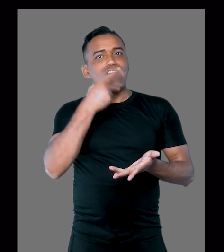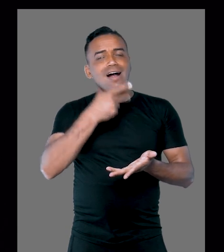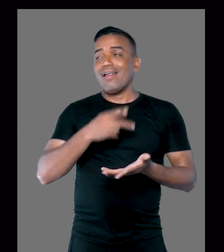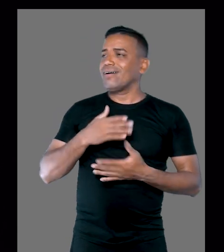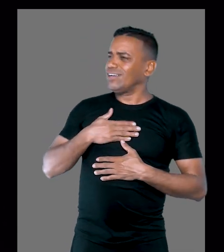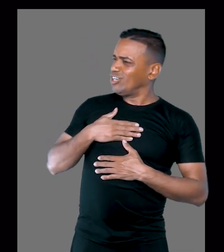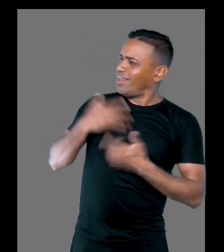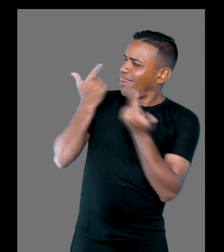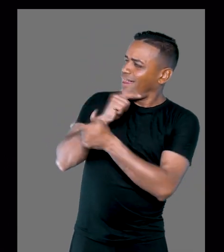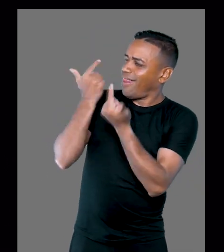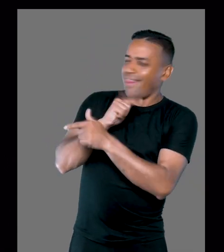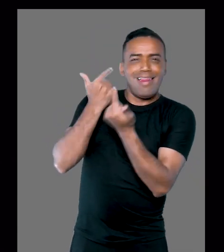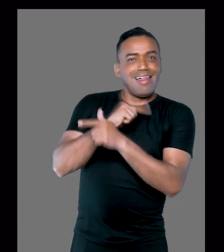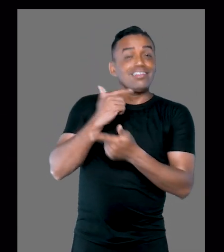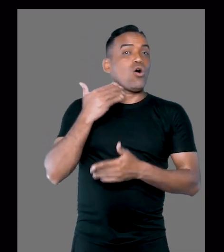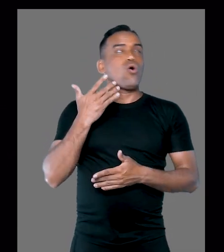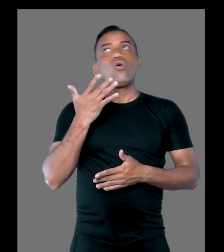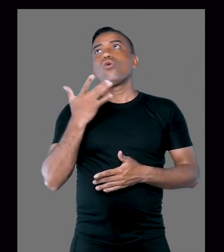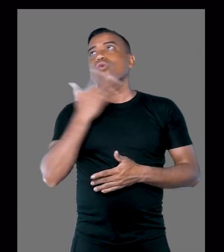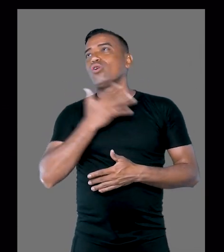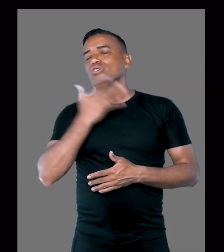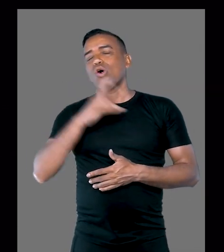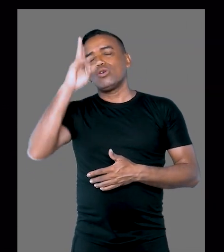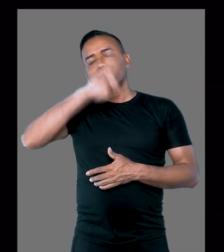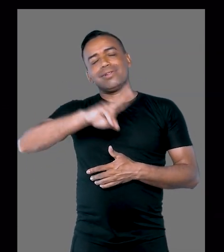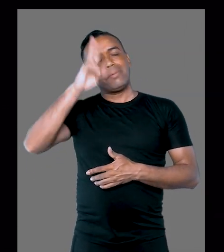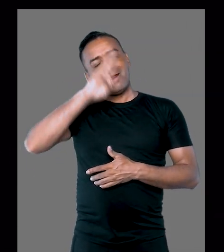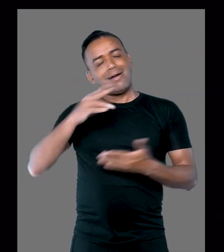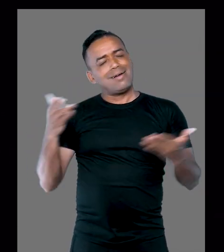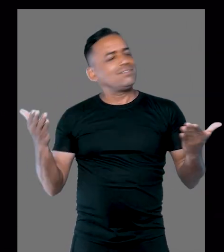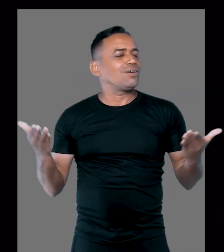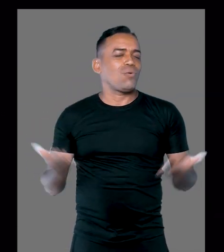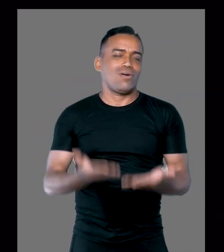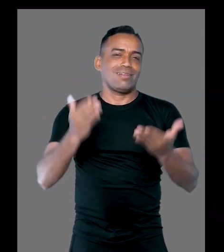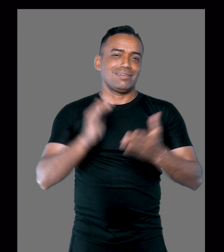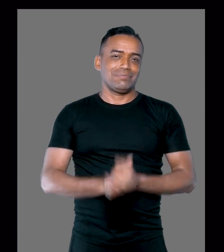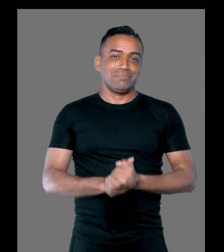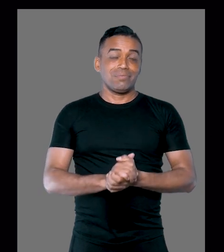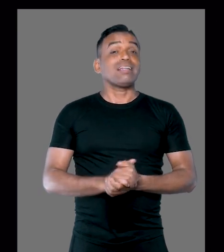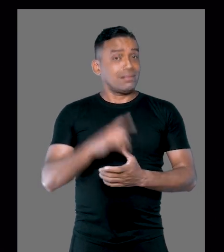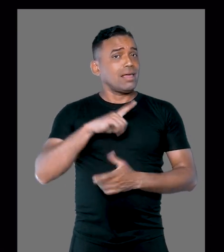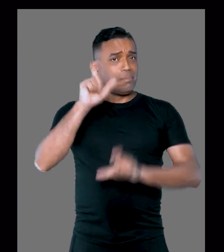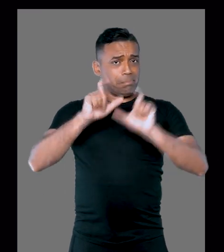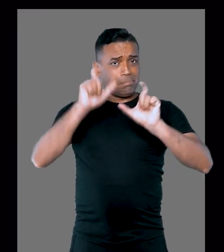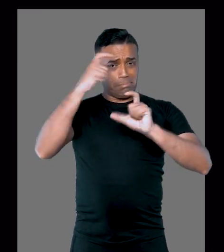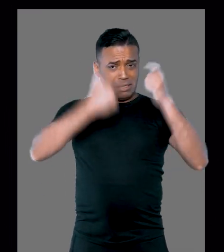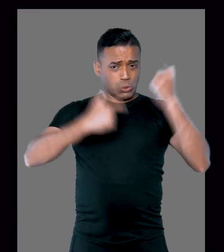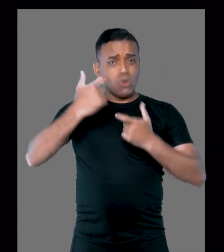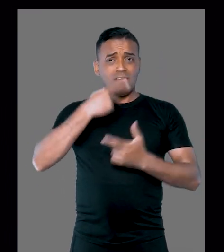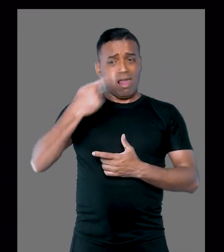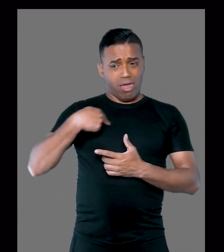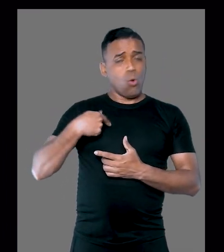rir. Então, foi gostoso ter essa memória agora, enquanto eu estava falando isso. Porque, assim, tem gente que me acha engraçada. Eu não me